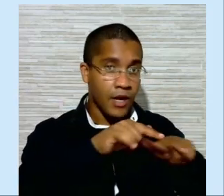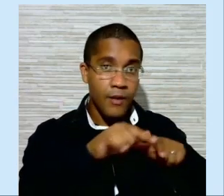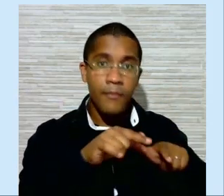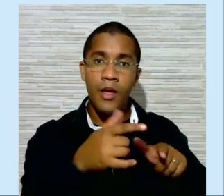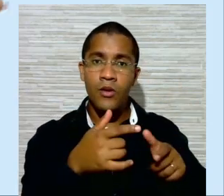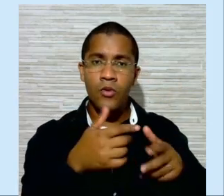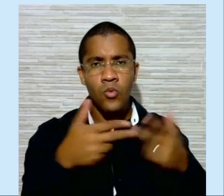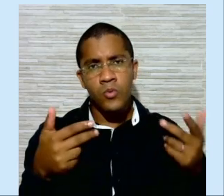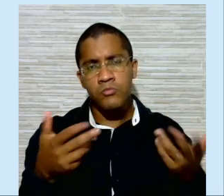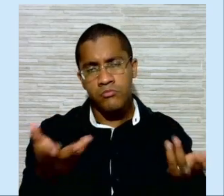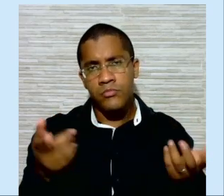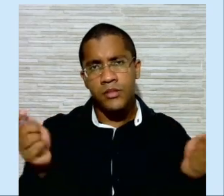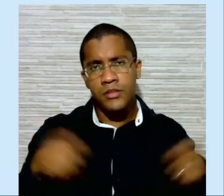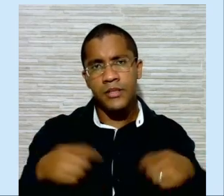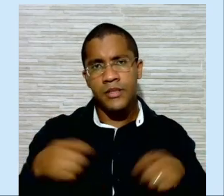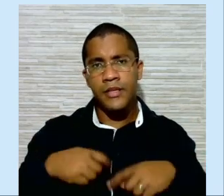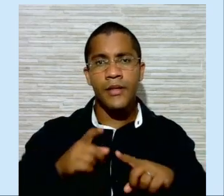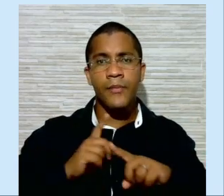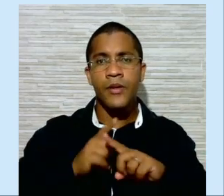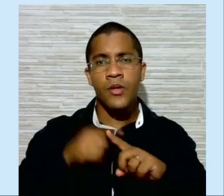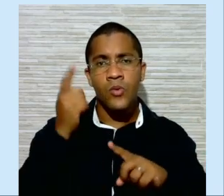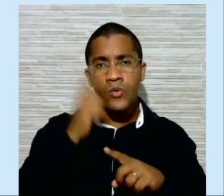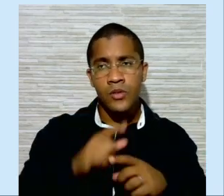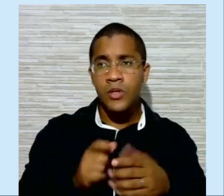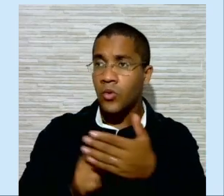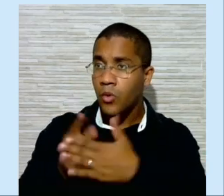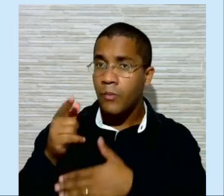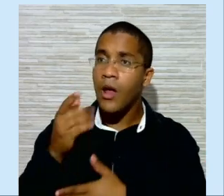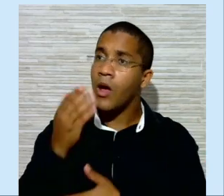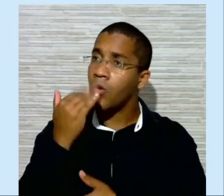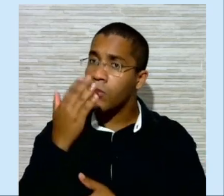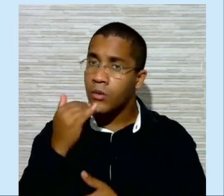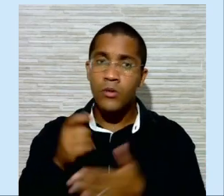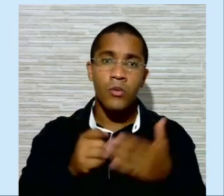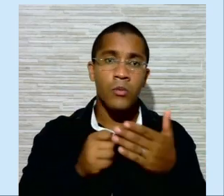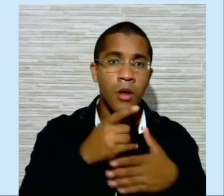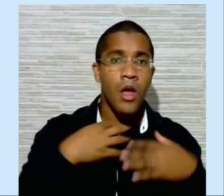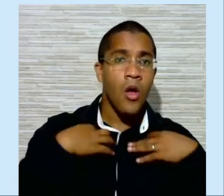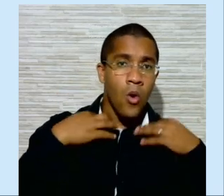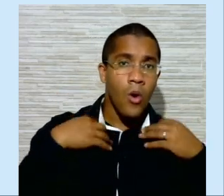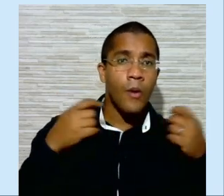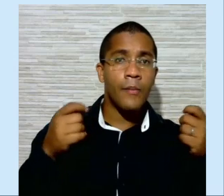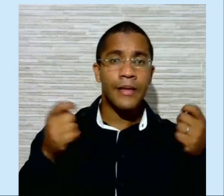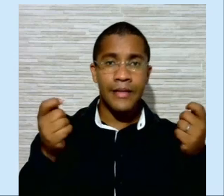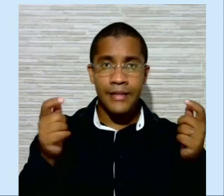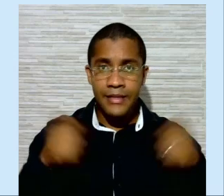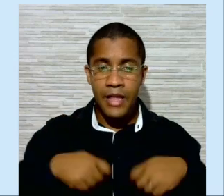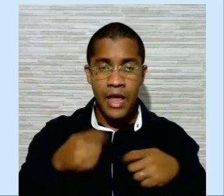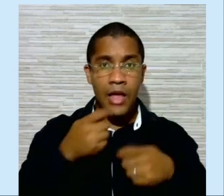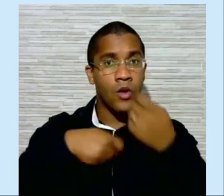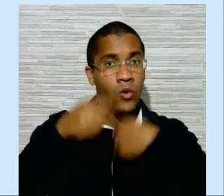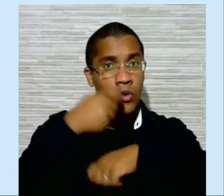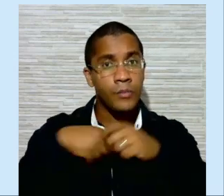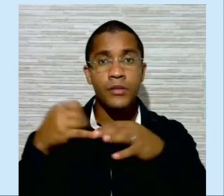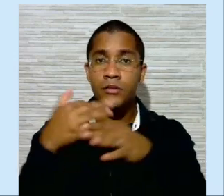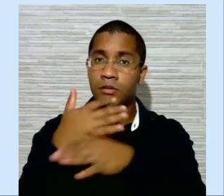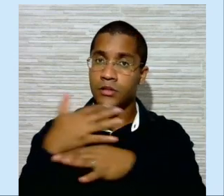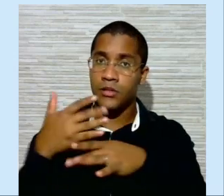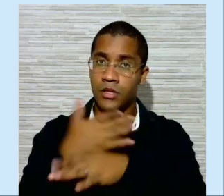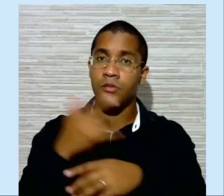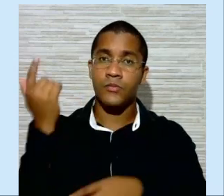subsistência, tá? Um trabalho, um emprego para conseguir comprar alimento, para conseguir comprar roupa, para conseguir movimentar os setores econômicos